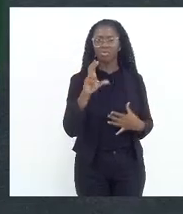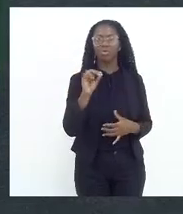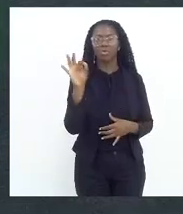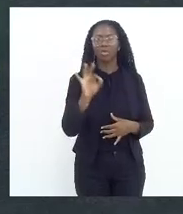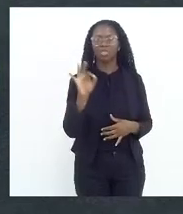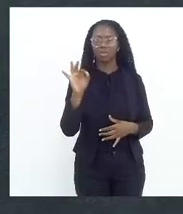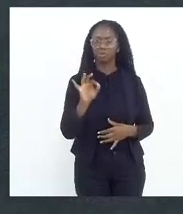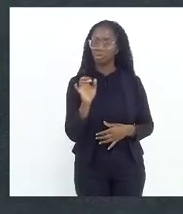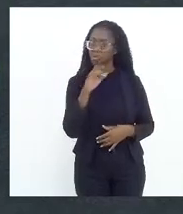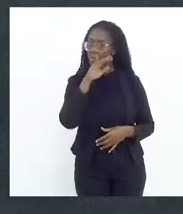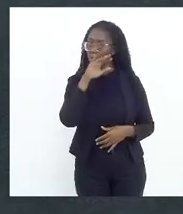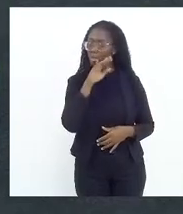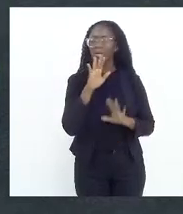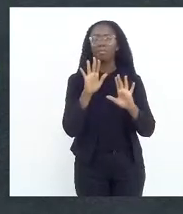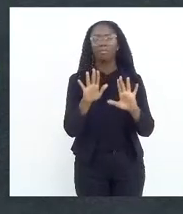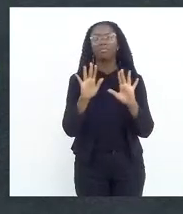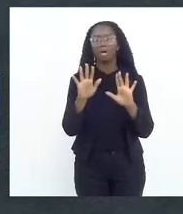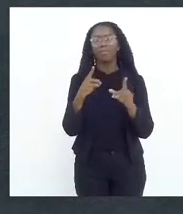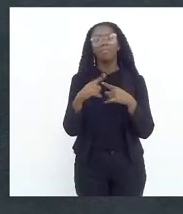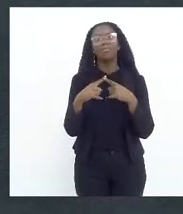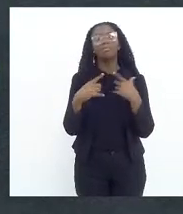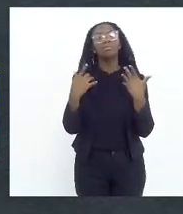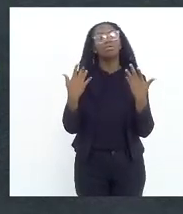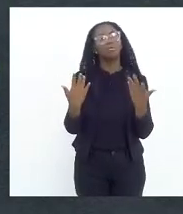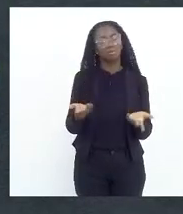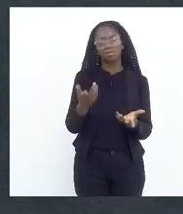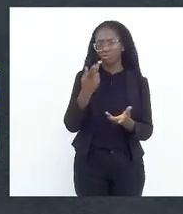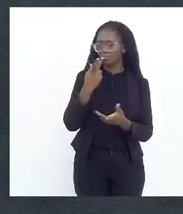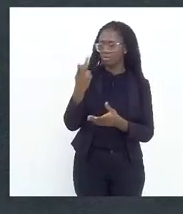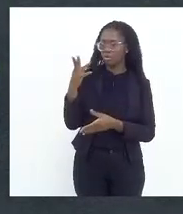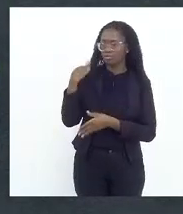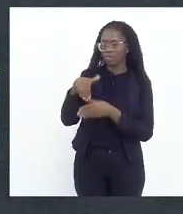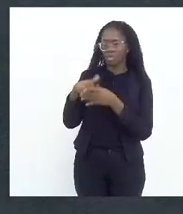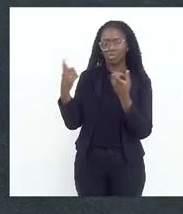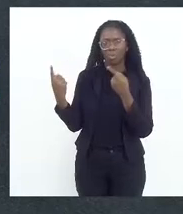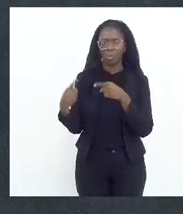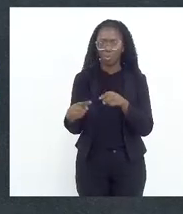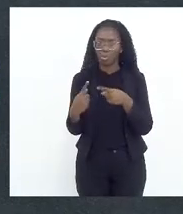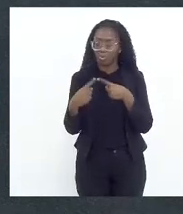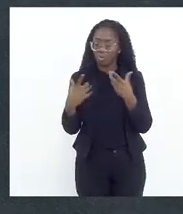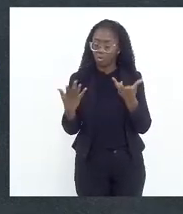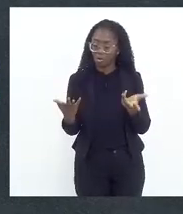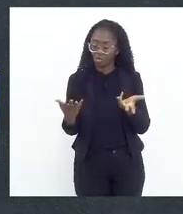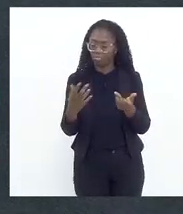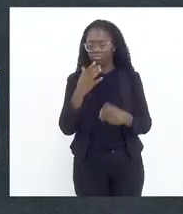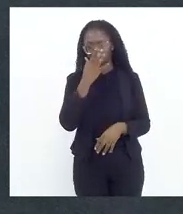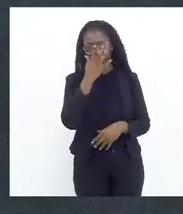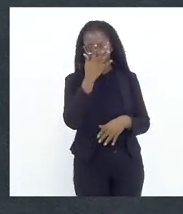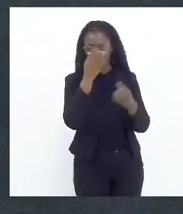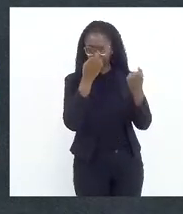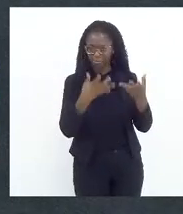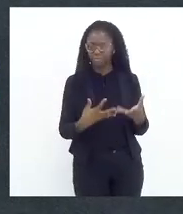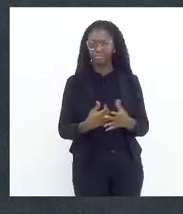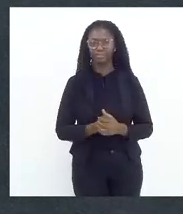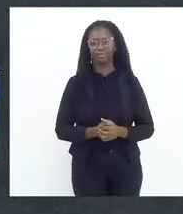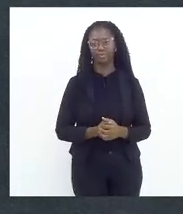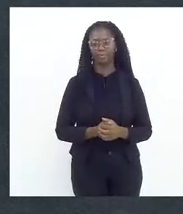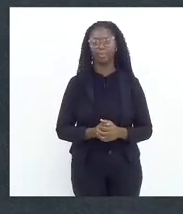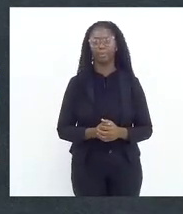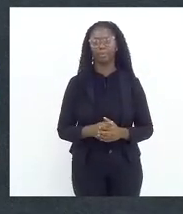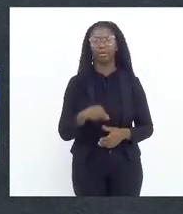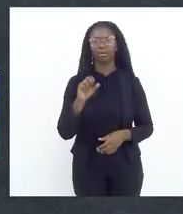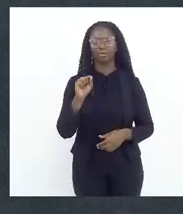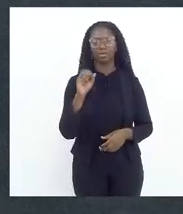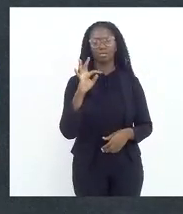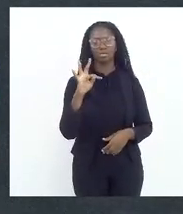50%. Mas por que estou dando o voto divergente, senhora presidente? O Supremo Tribunal